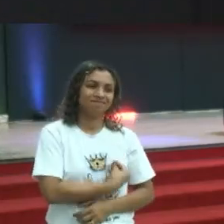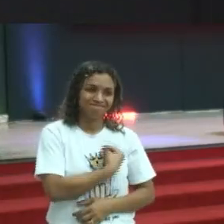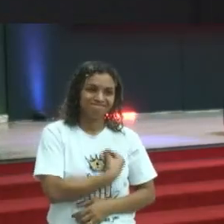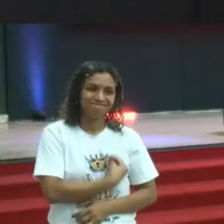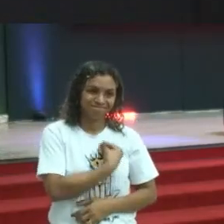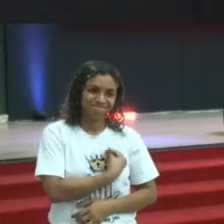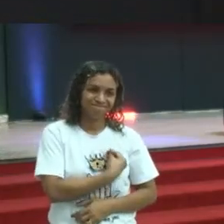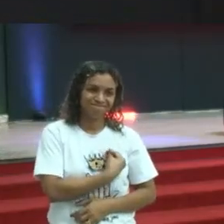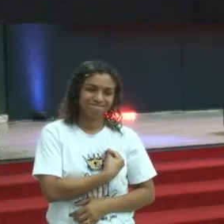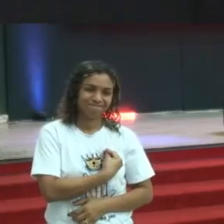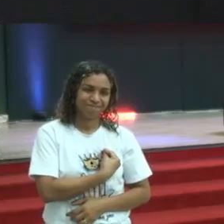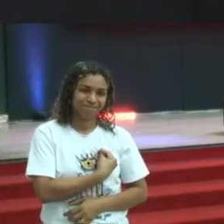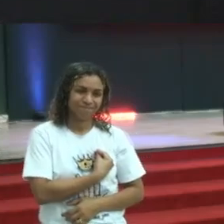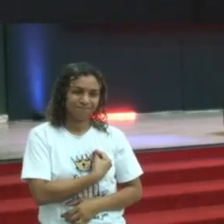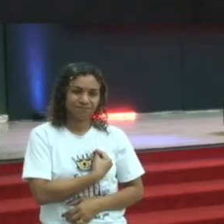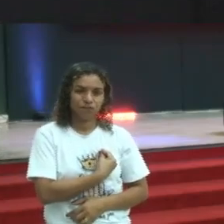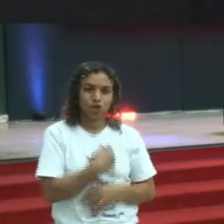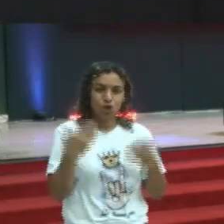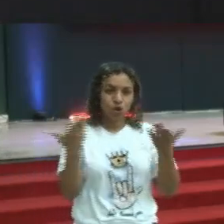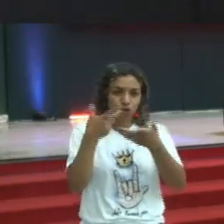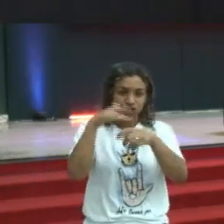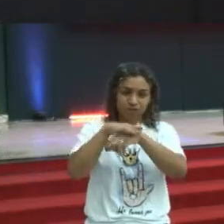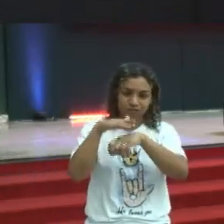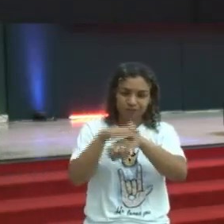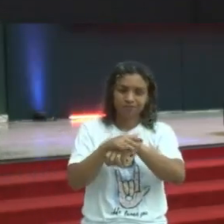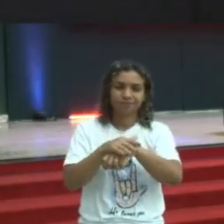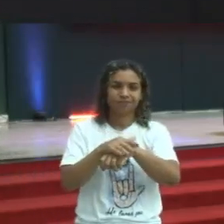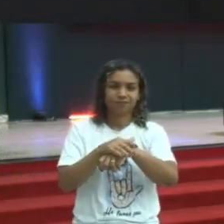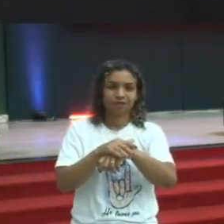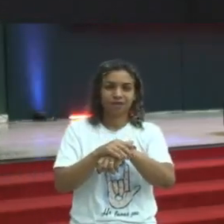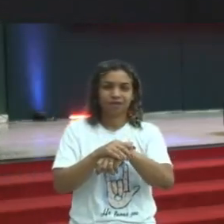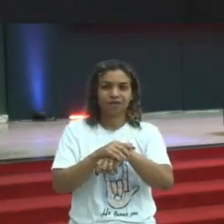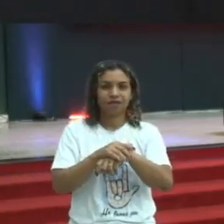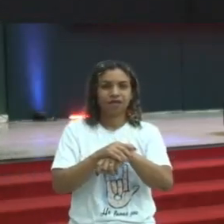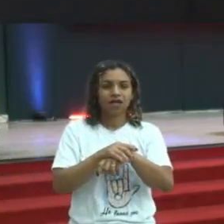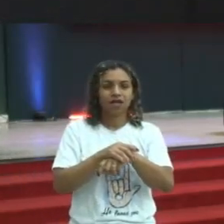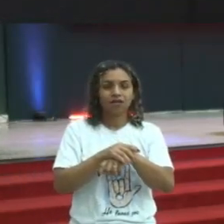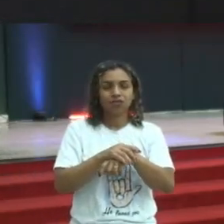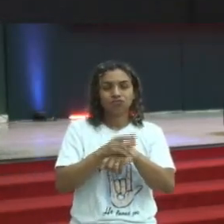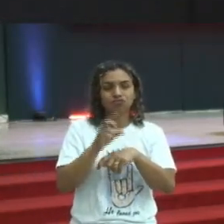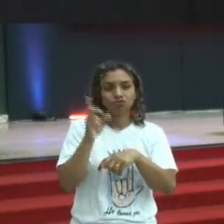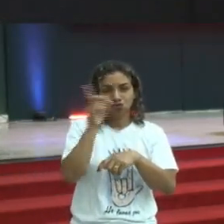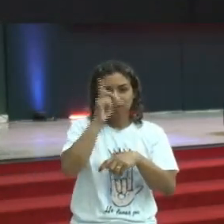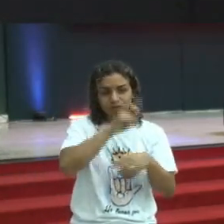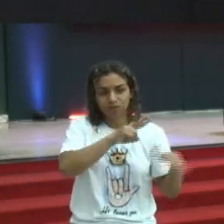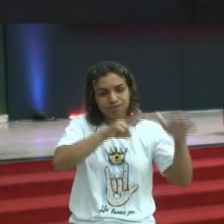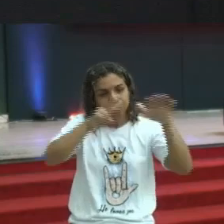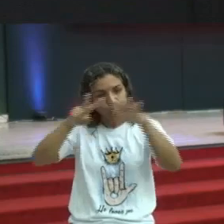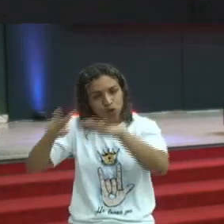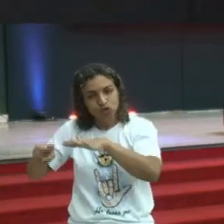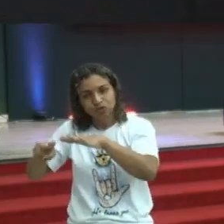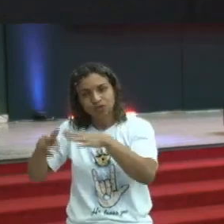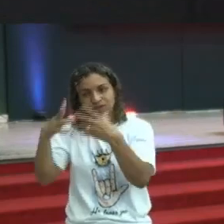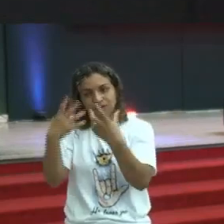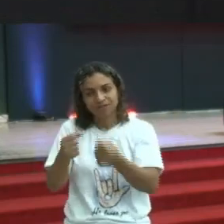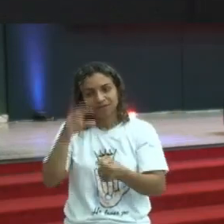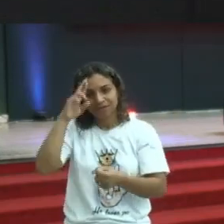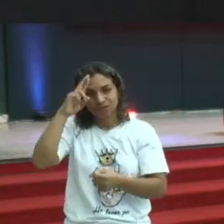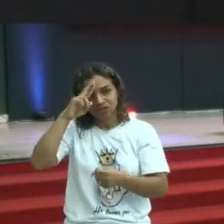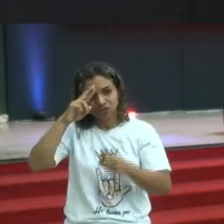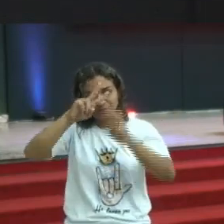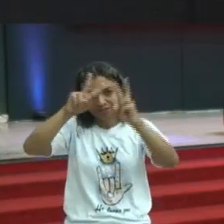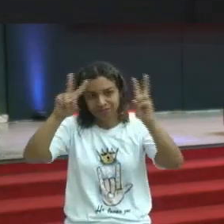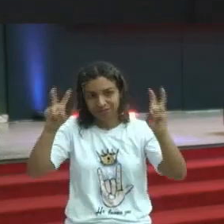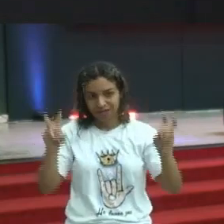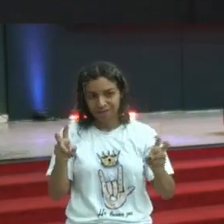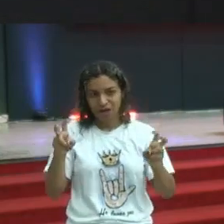vida. Hoje à noite e nos próximos domingos, nós vamos refletir sobre esse tema,